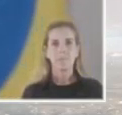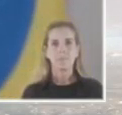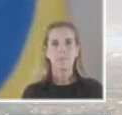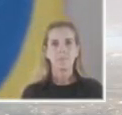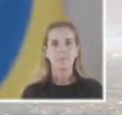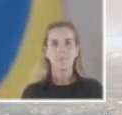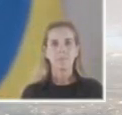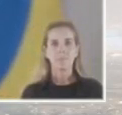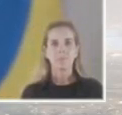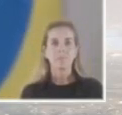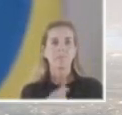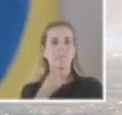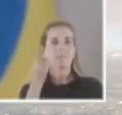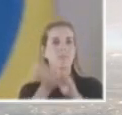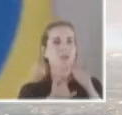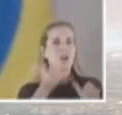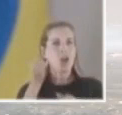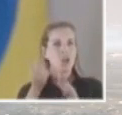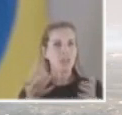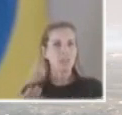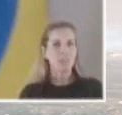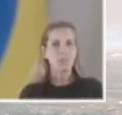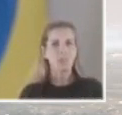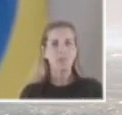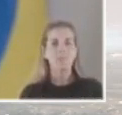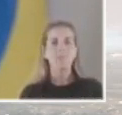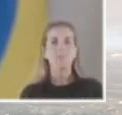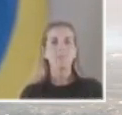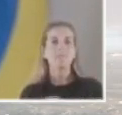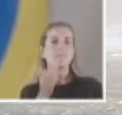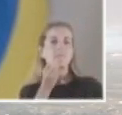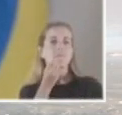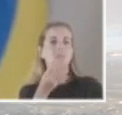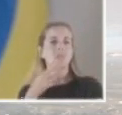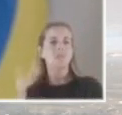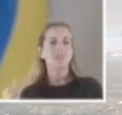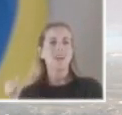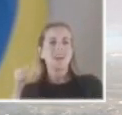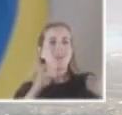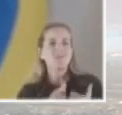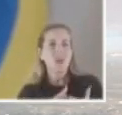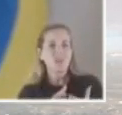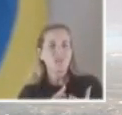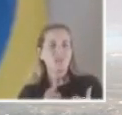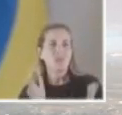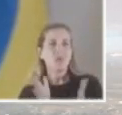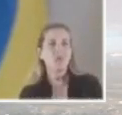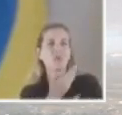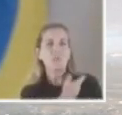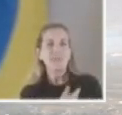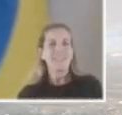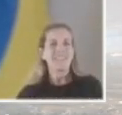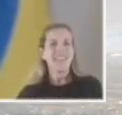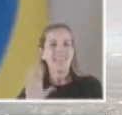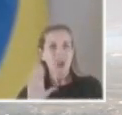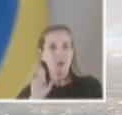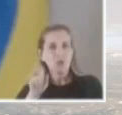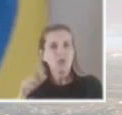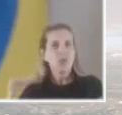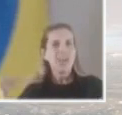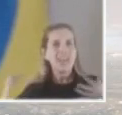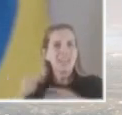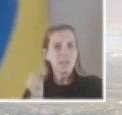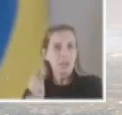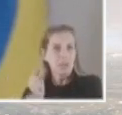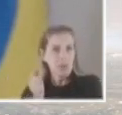exterior Brasil-Argentina por conta de uma ausência, em boa parte, da ausência do que a gente chama de diplomacia